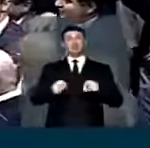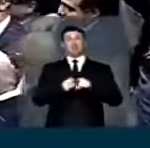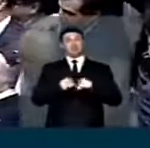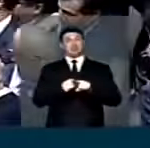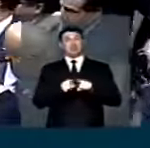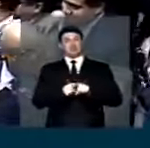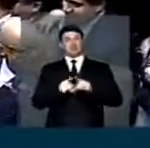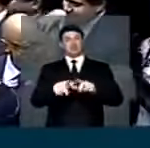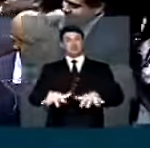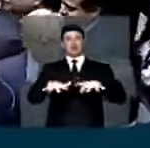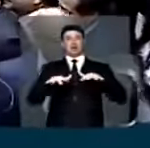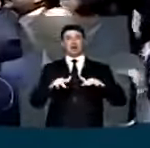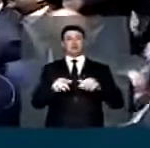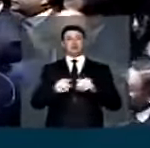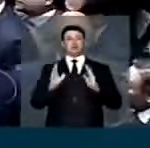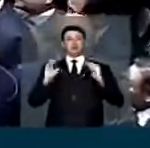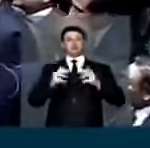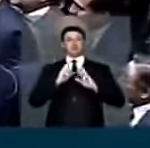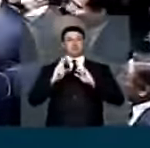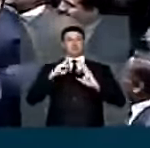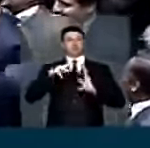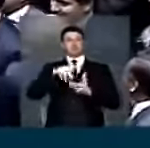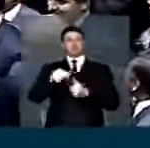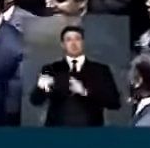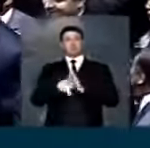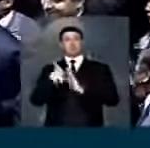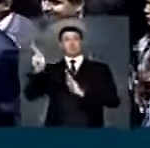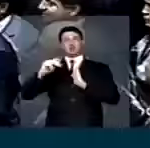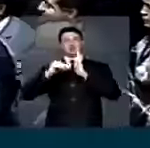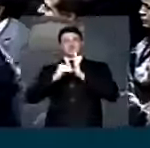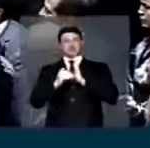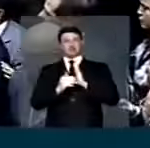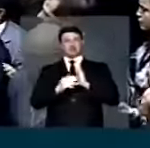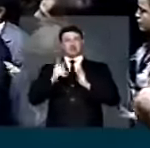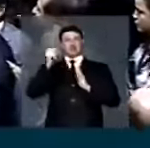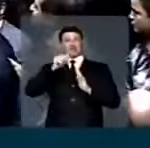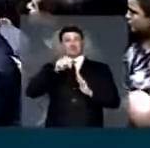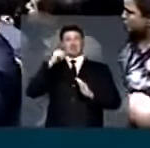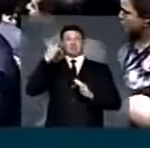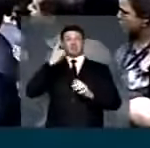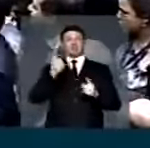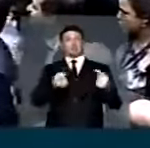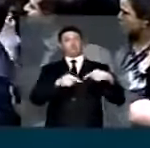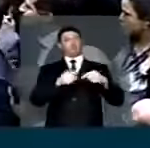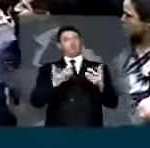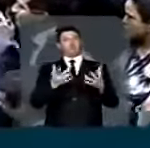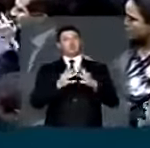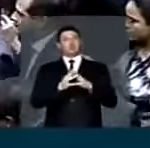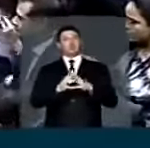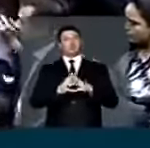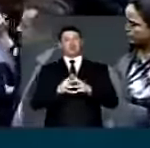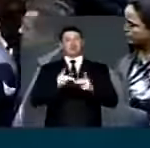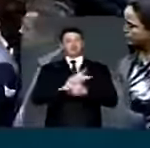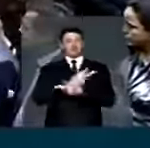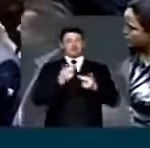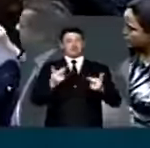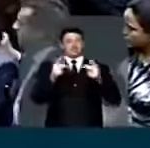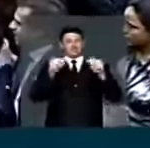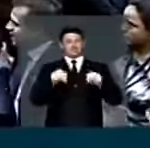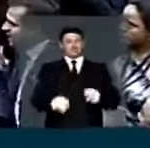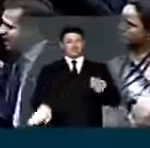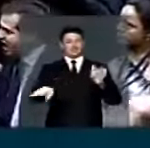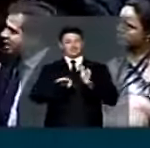inclusive, de uma audiência na Comissão de Relações Exteriores do Senado, ela é uma parlamentar de oposição e essa visita que está